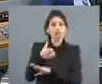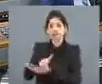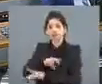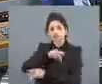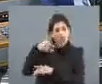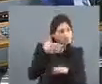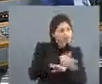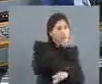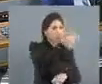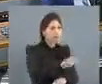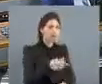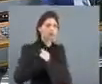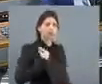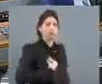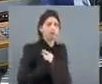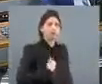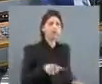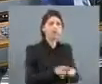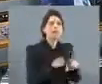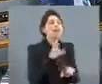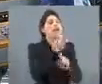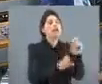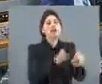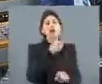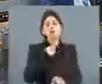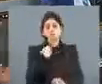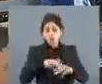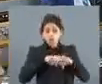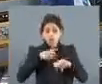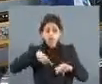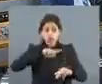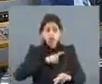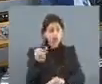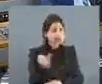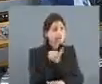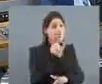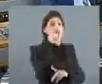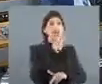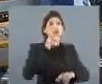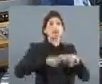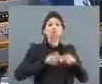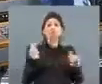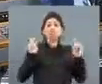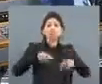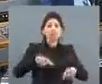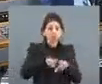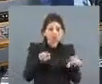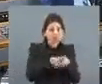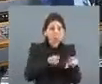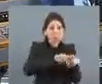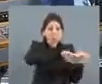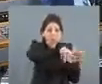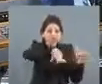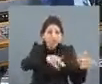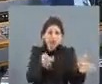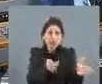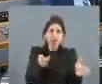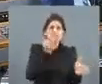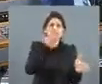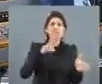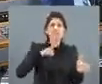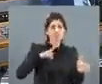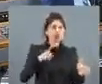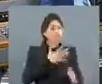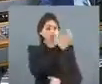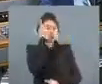Vossa Senhoria. É isso que está colocado. A importância do depoimento de Vossa Senhoria é tão grande que